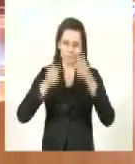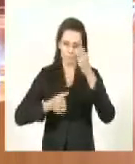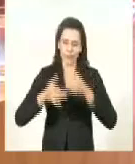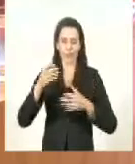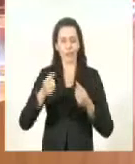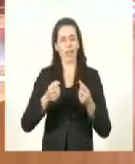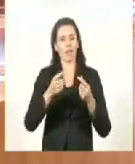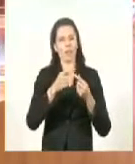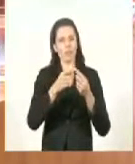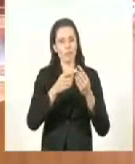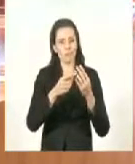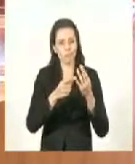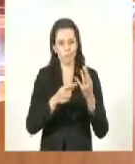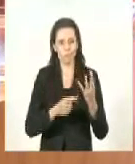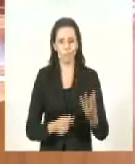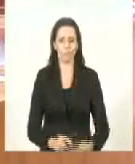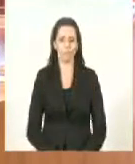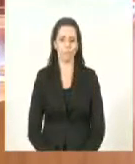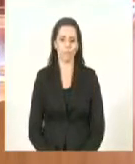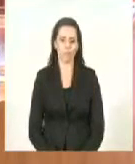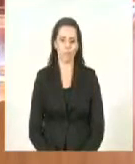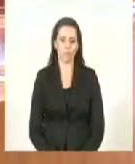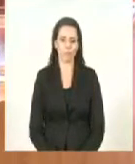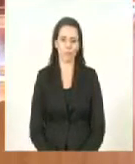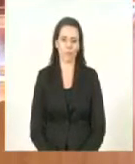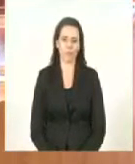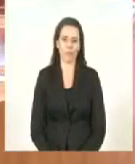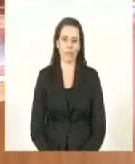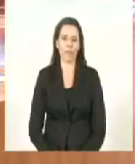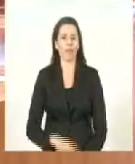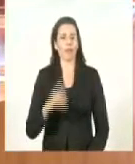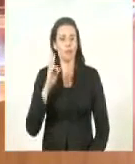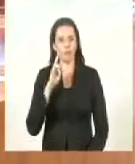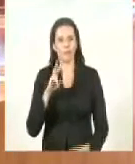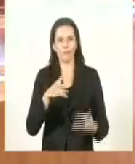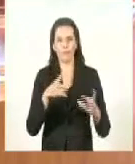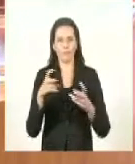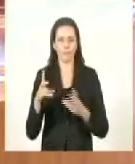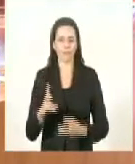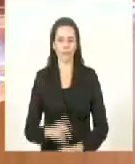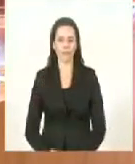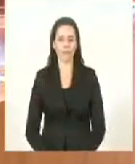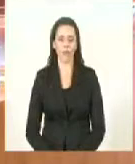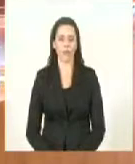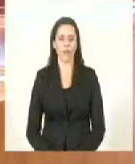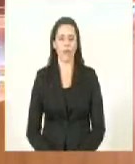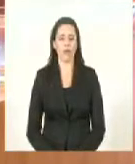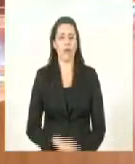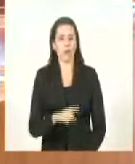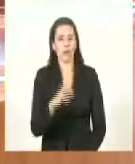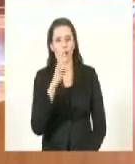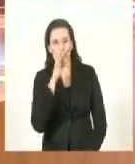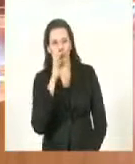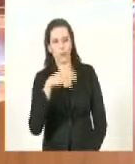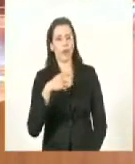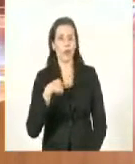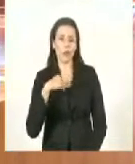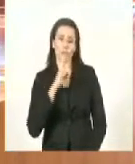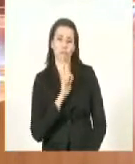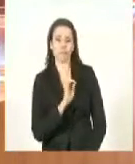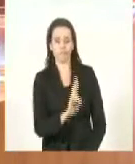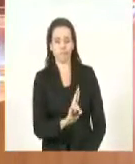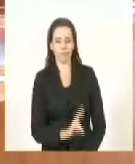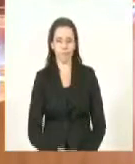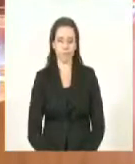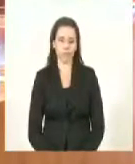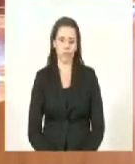ponto, vendo as acusações, as denúncias da deputada Andréa, e respondendo a cada uma. Mas eu queria fazer, porque isso